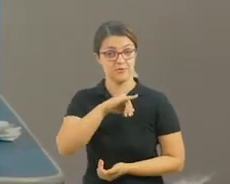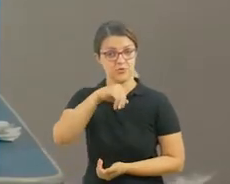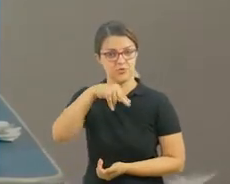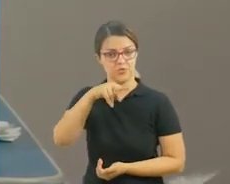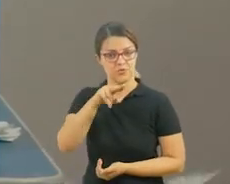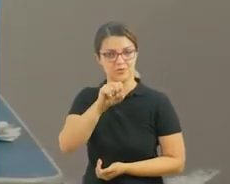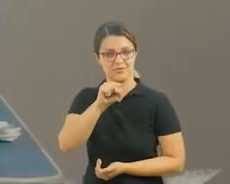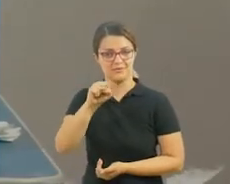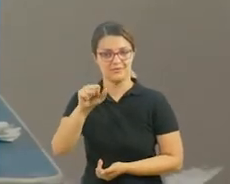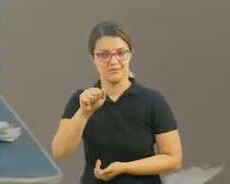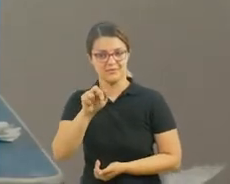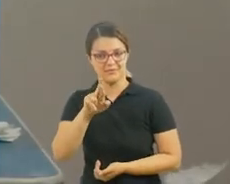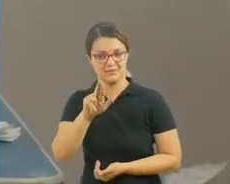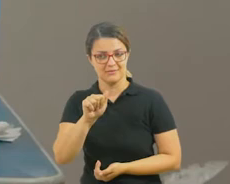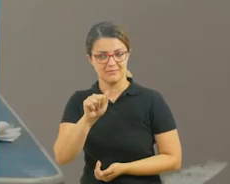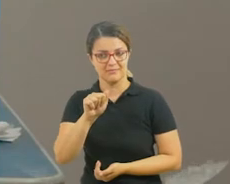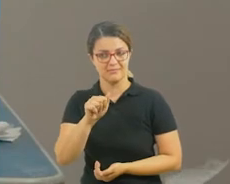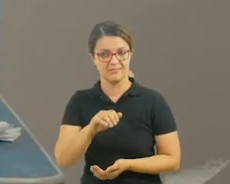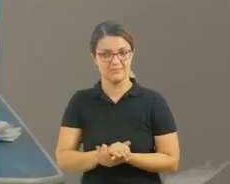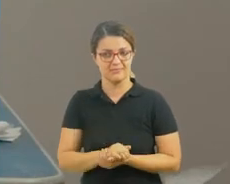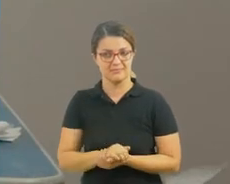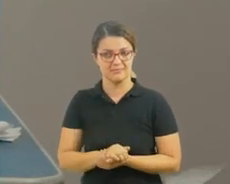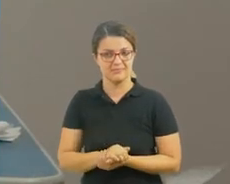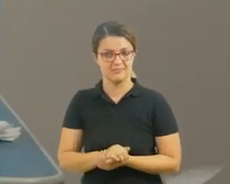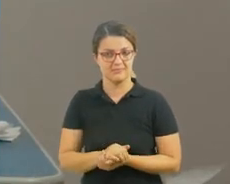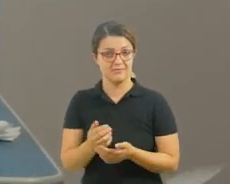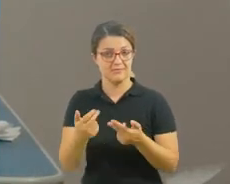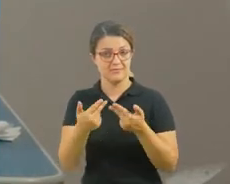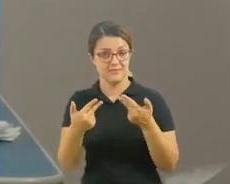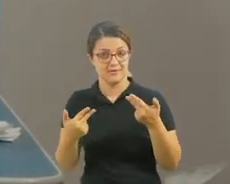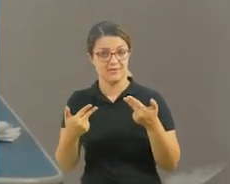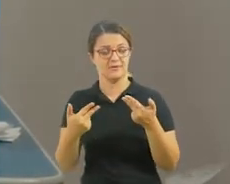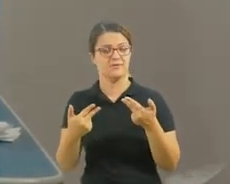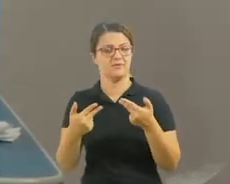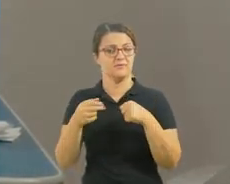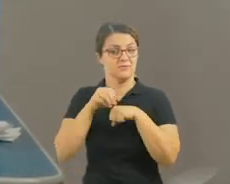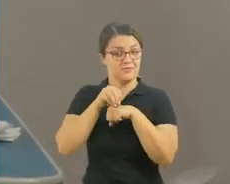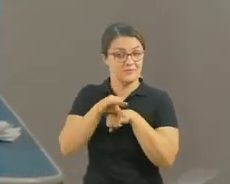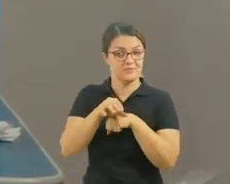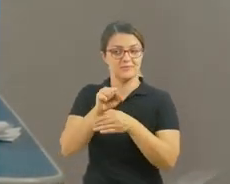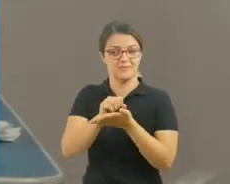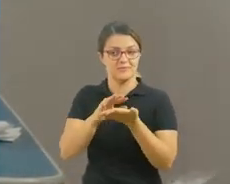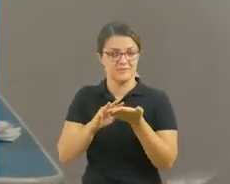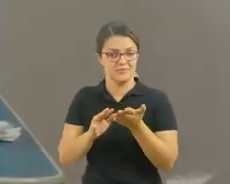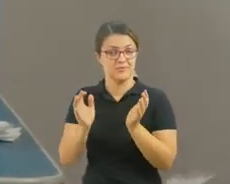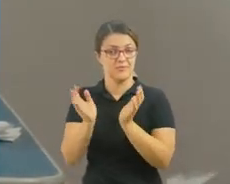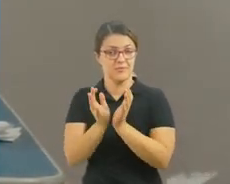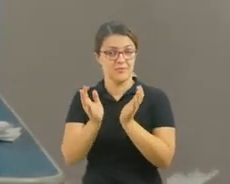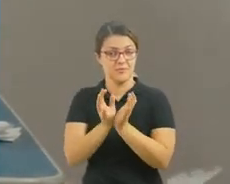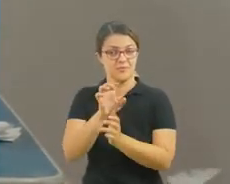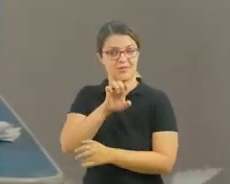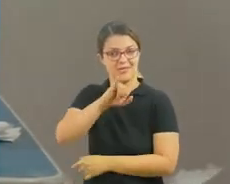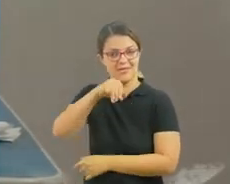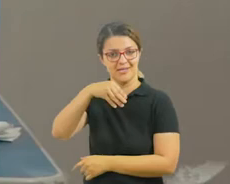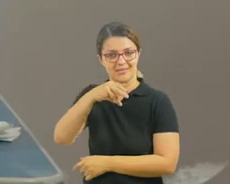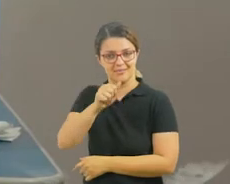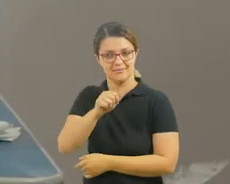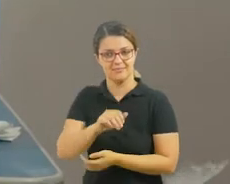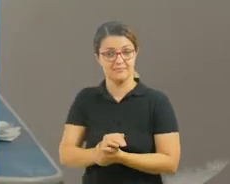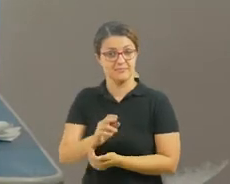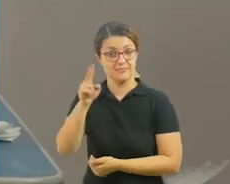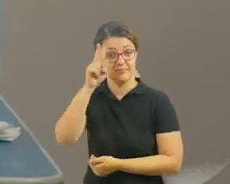Olá, eu sou a professora Jussara e hoje eu vim trazer a vocês várias sugestões de atividades aos alunos da EJA.